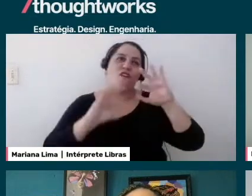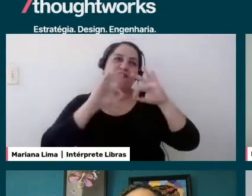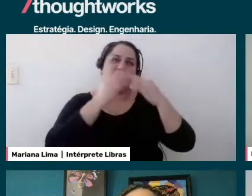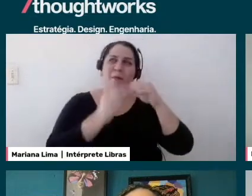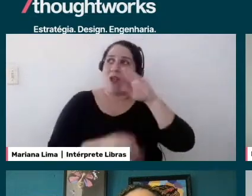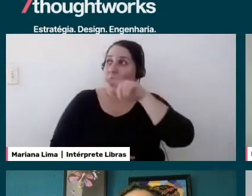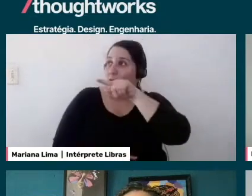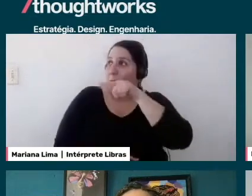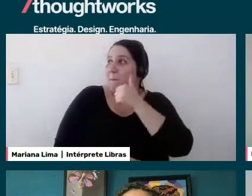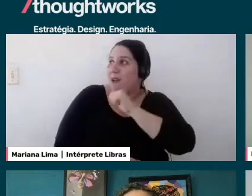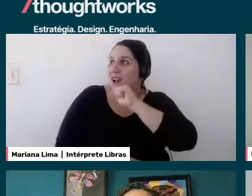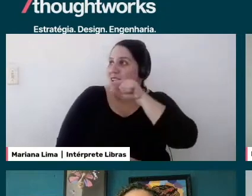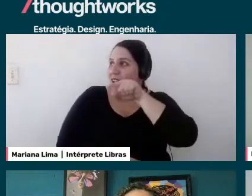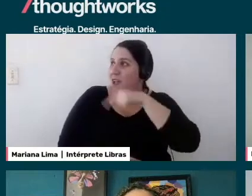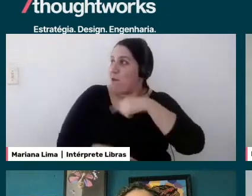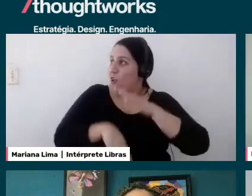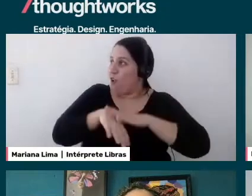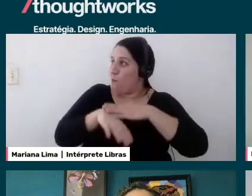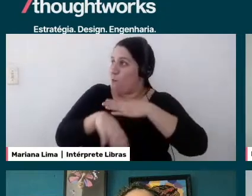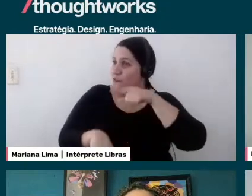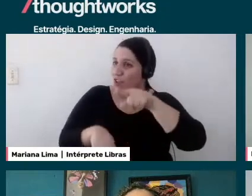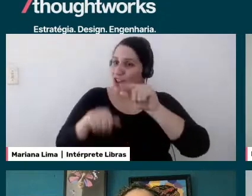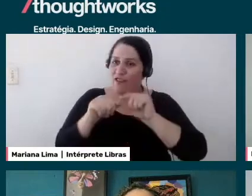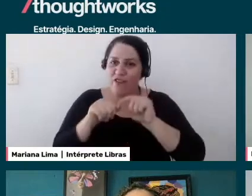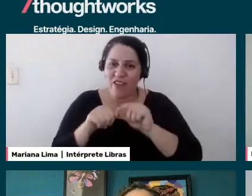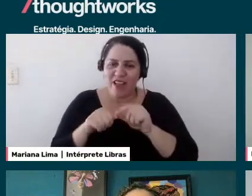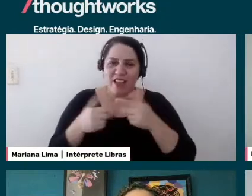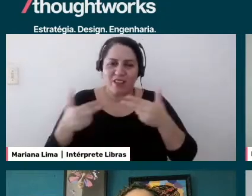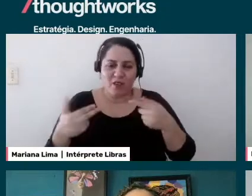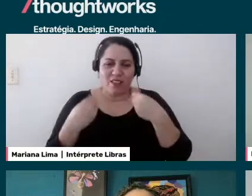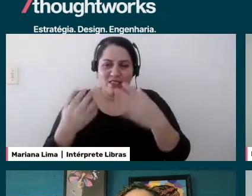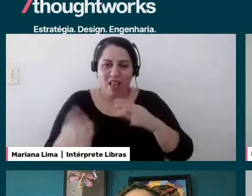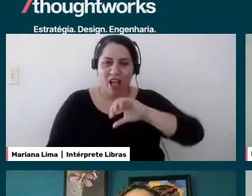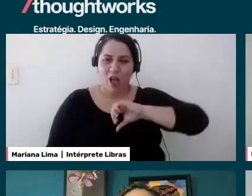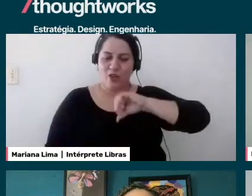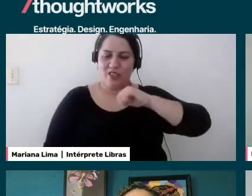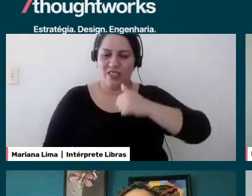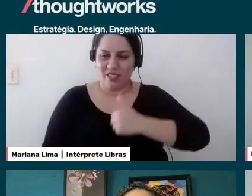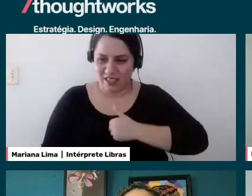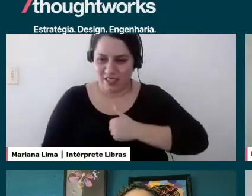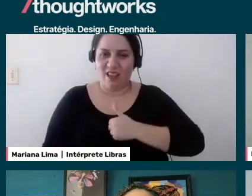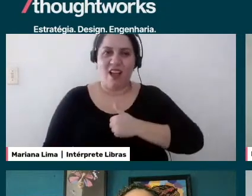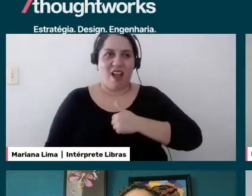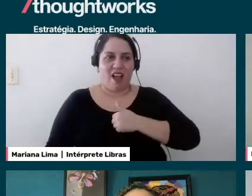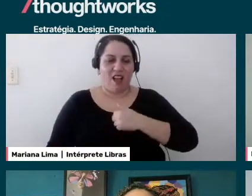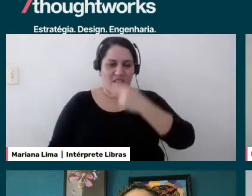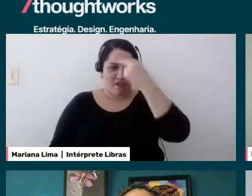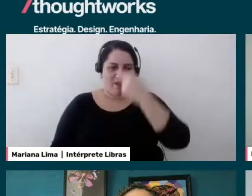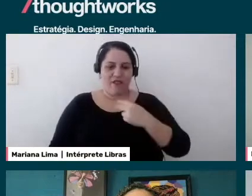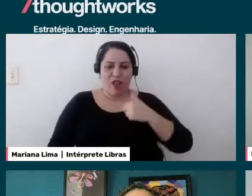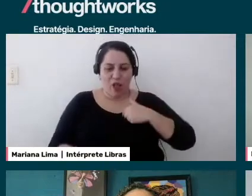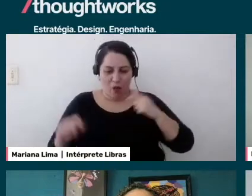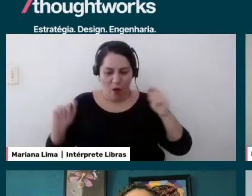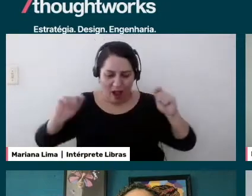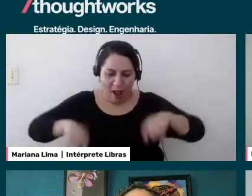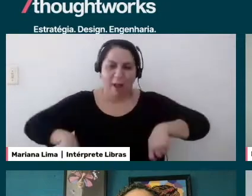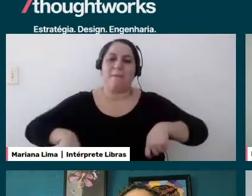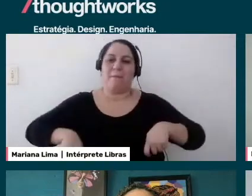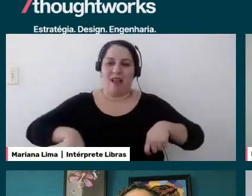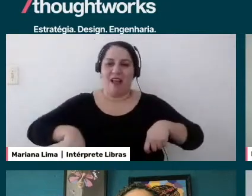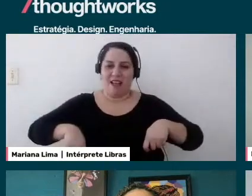site. O filho mostra para a mãe, que mostra para todo mundo. E aquilo desenvolve essa autoestima, essa fala assim, nossa, eu realmente sou capaz. E aí, por